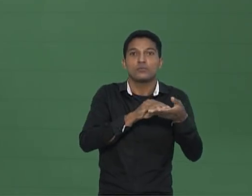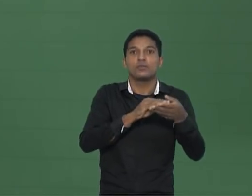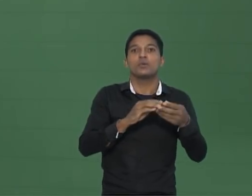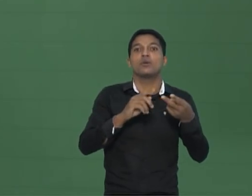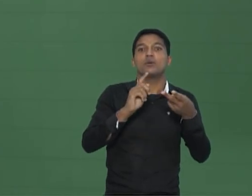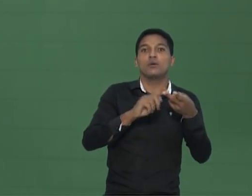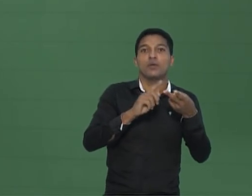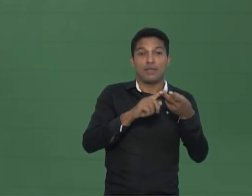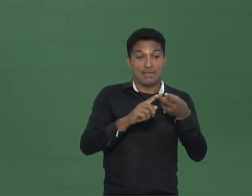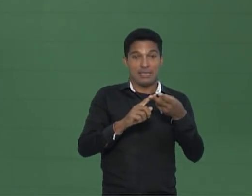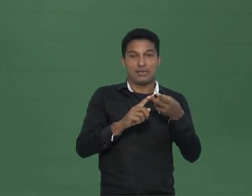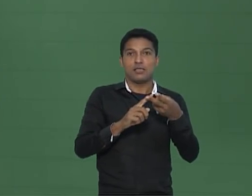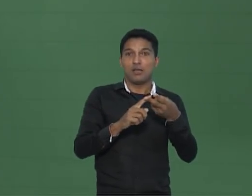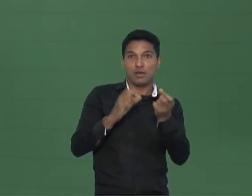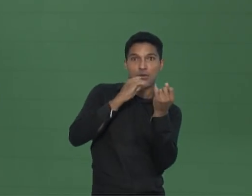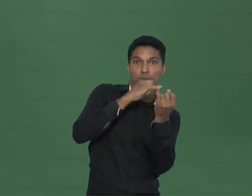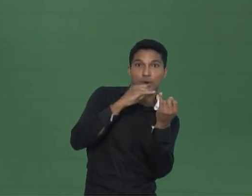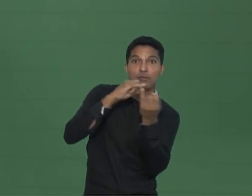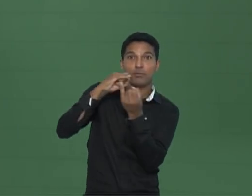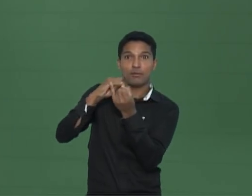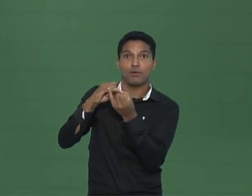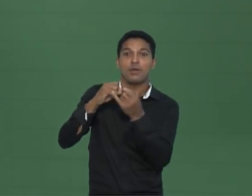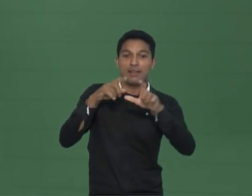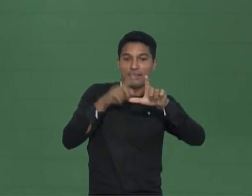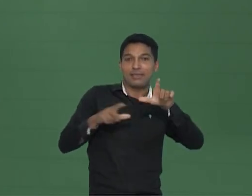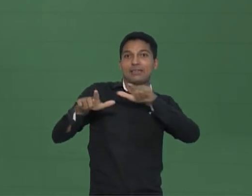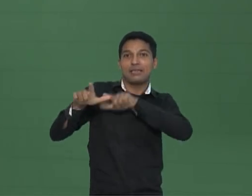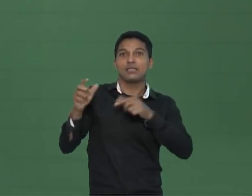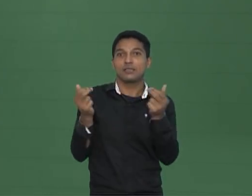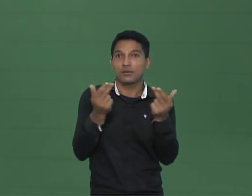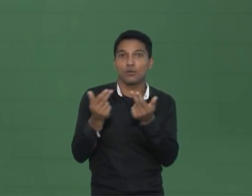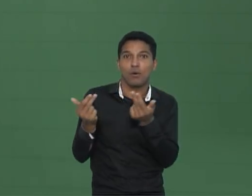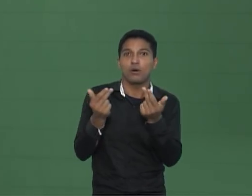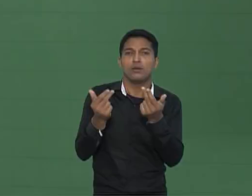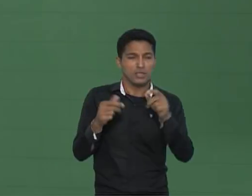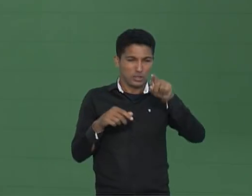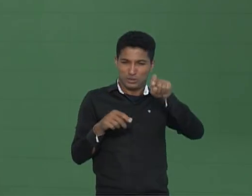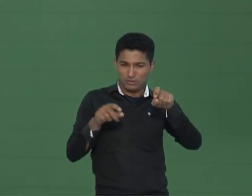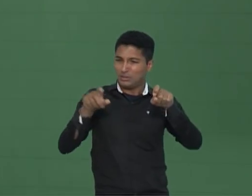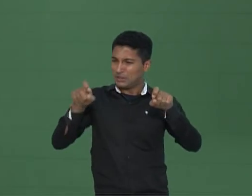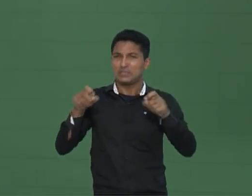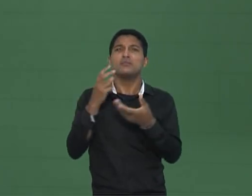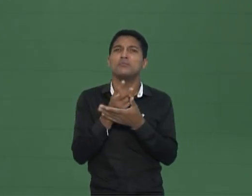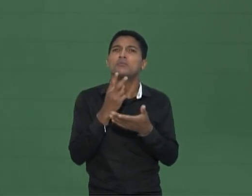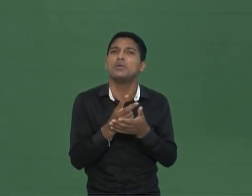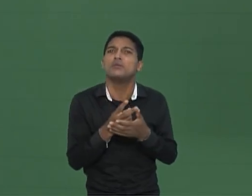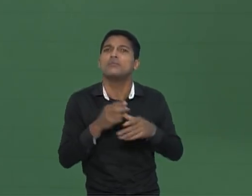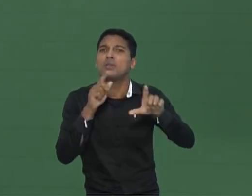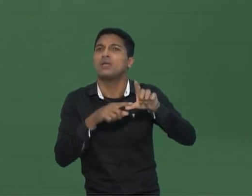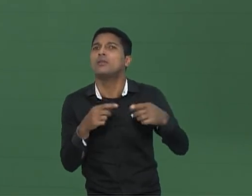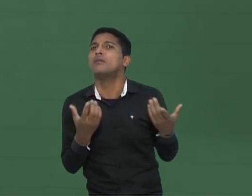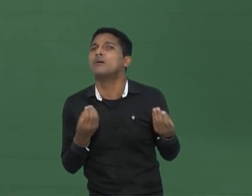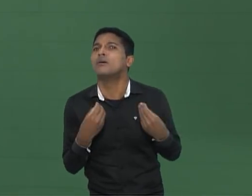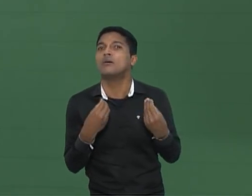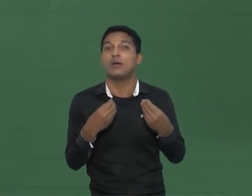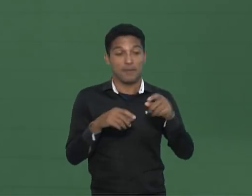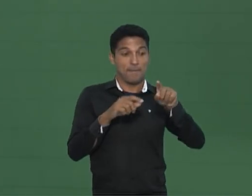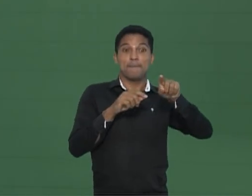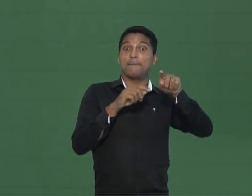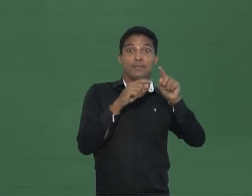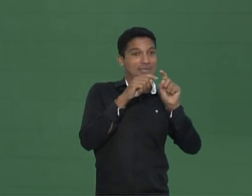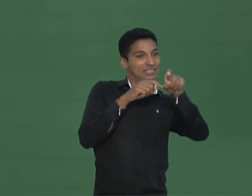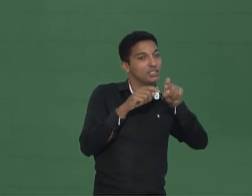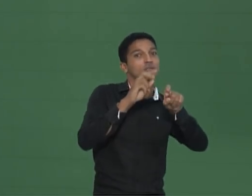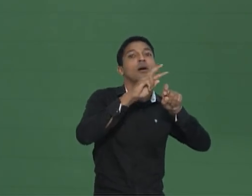são termos semelhantes, é a mesma letra. Ah, professor, mas o x não é a mesma letra ali? Mas esse x, ele está ao